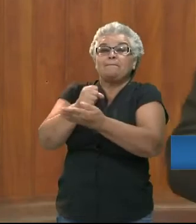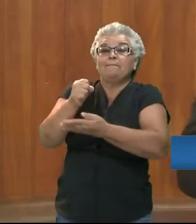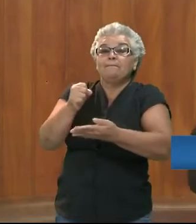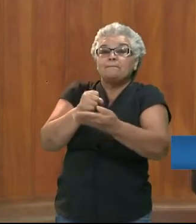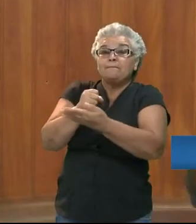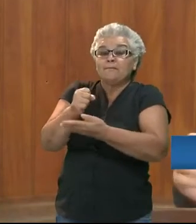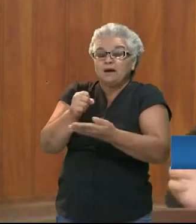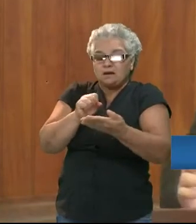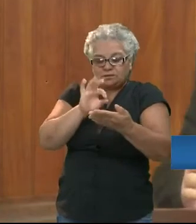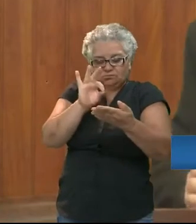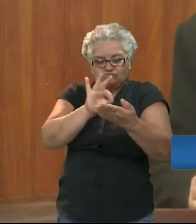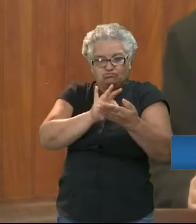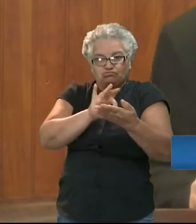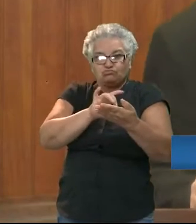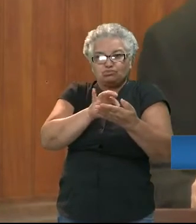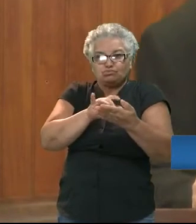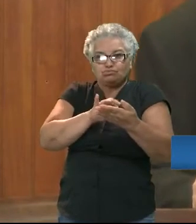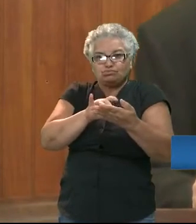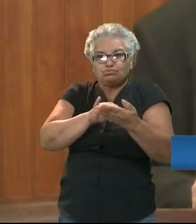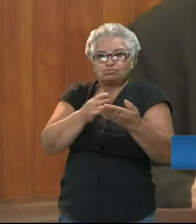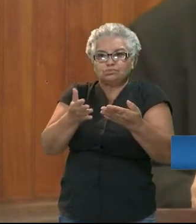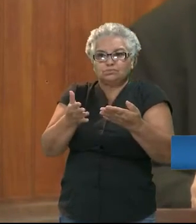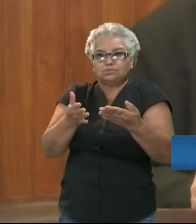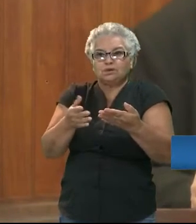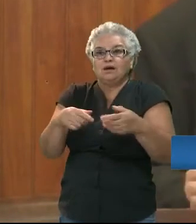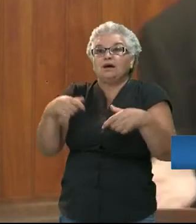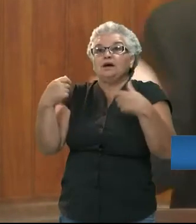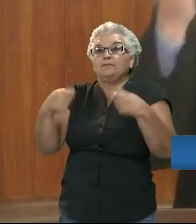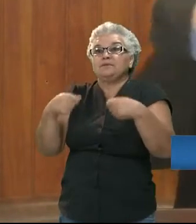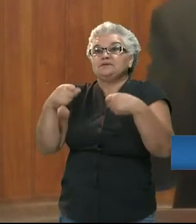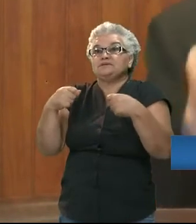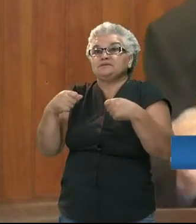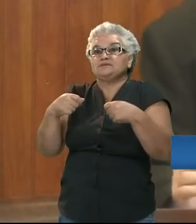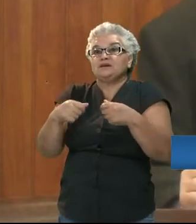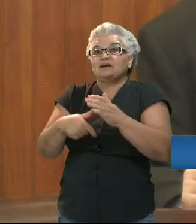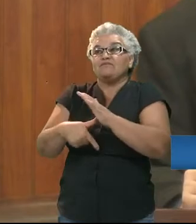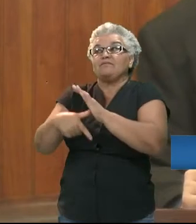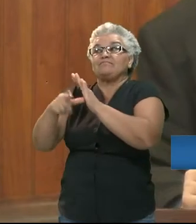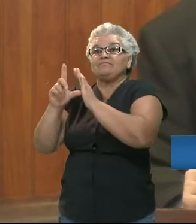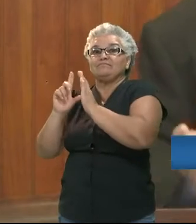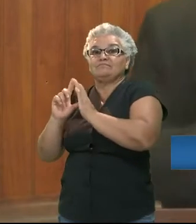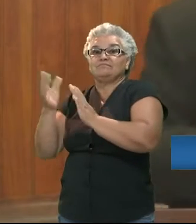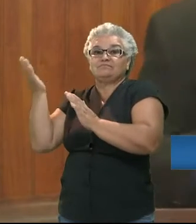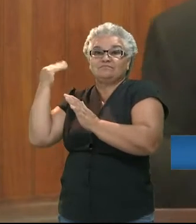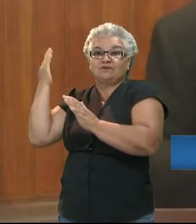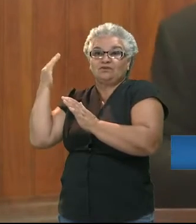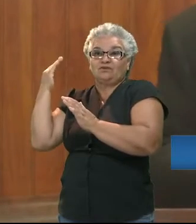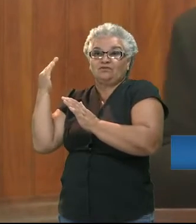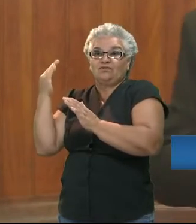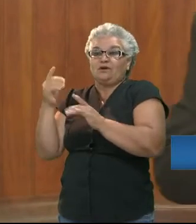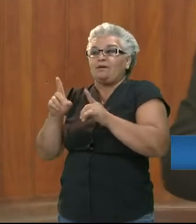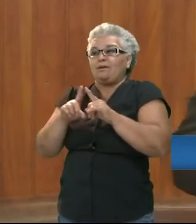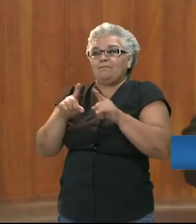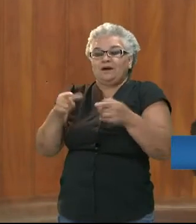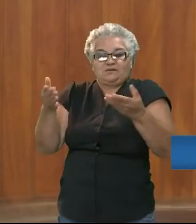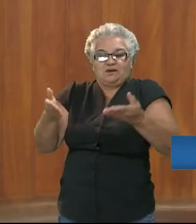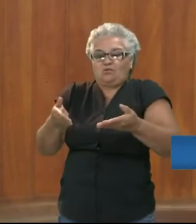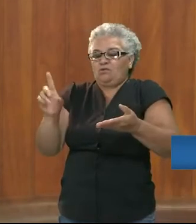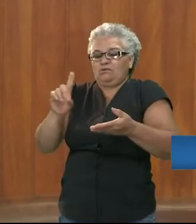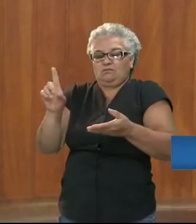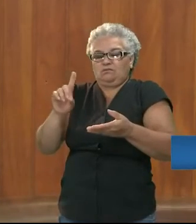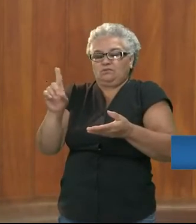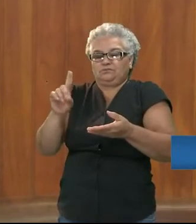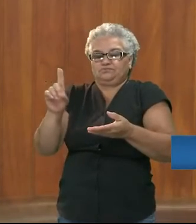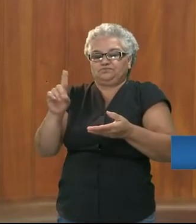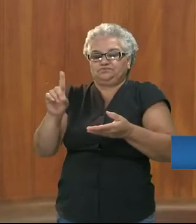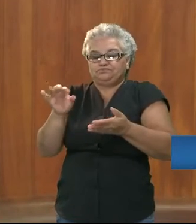aí sim teria que observar o princípio da anterioridade, da anuidade anterior, que não é o caso aqui, é a correção monetária,